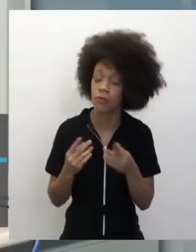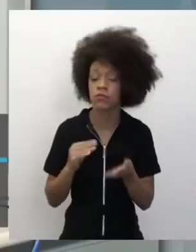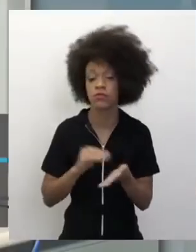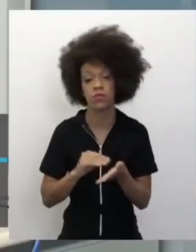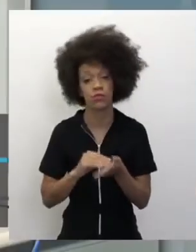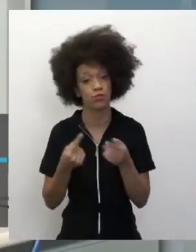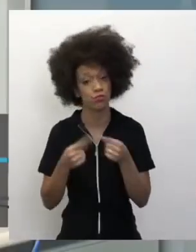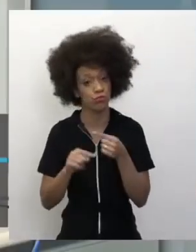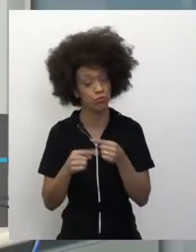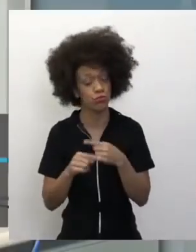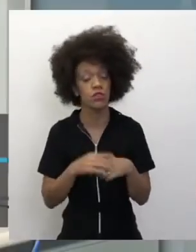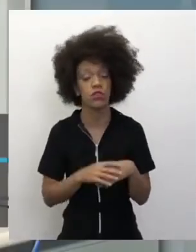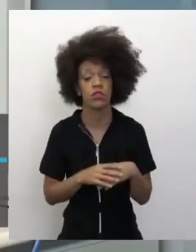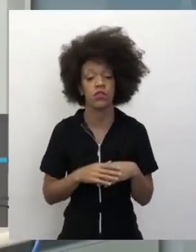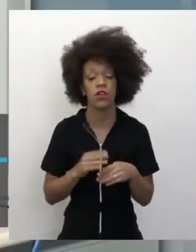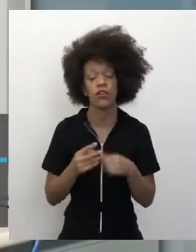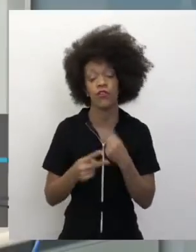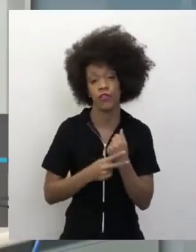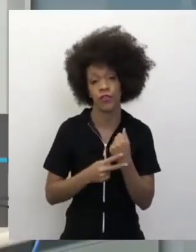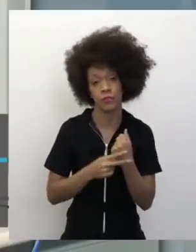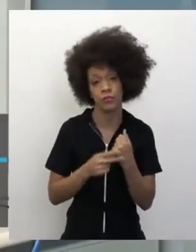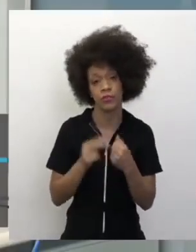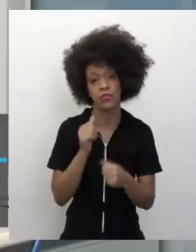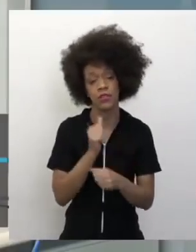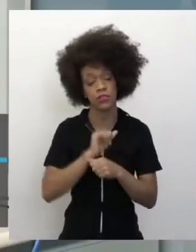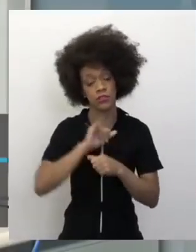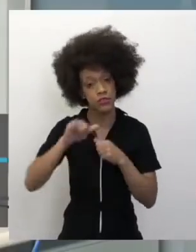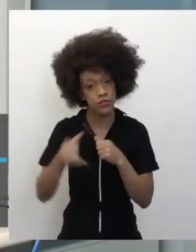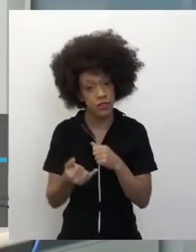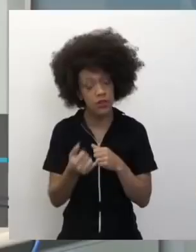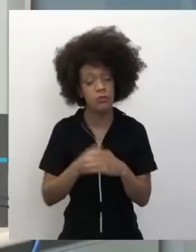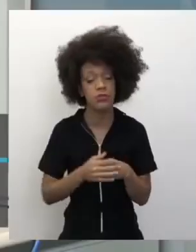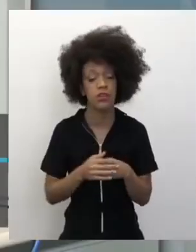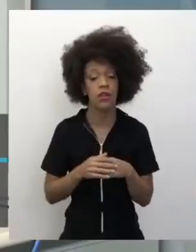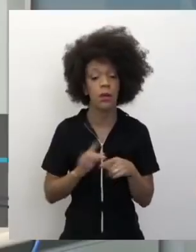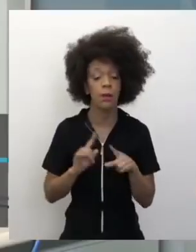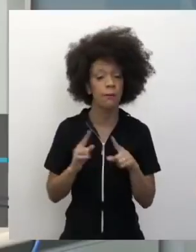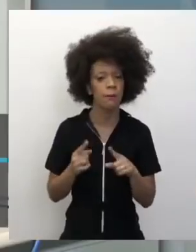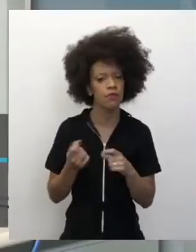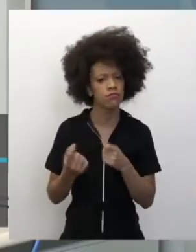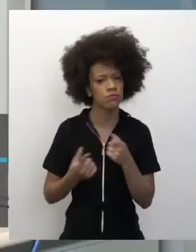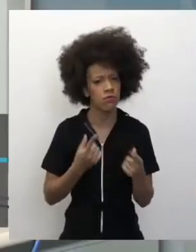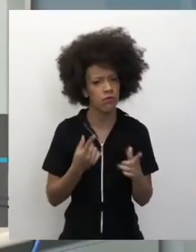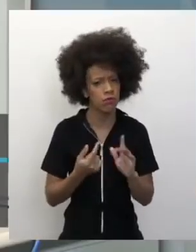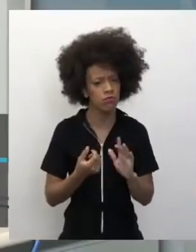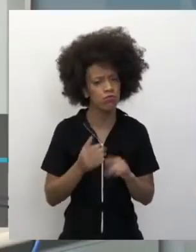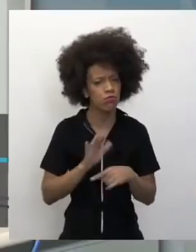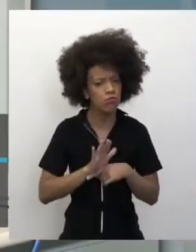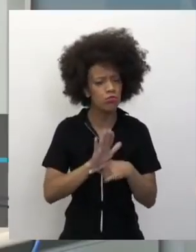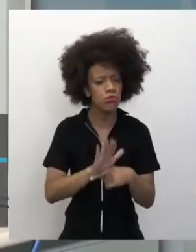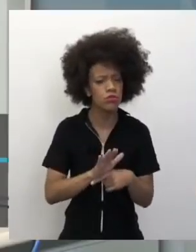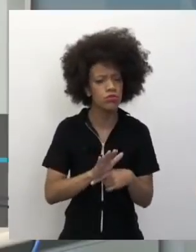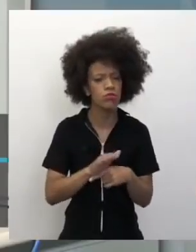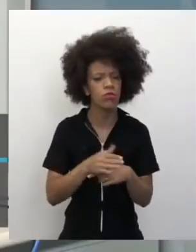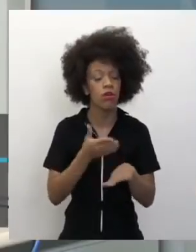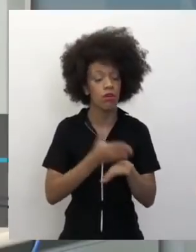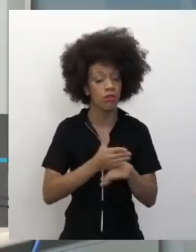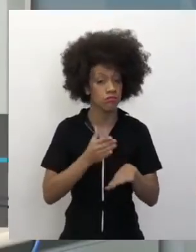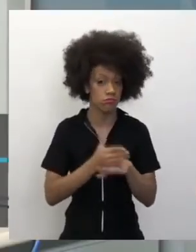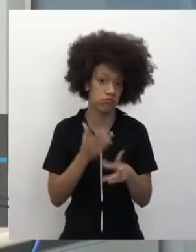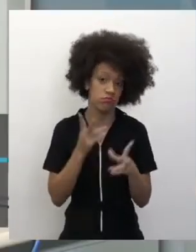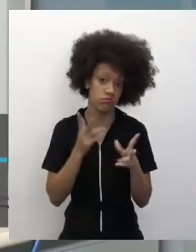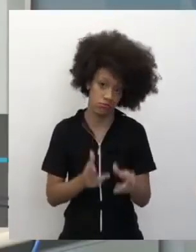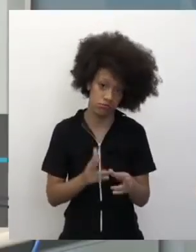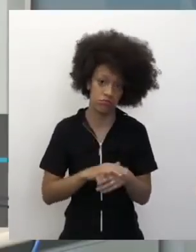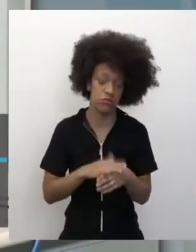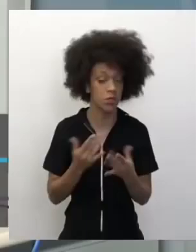coesivos. Verbos e advérbios, ok. Agora alguns colocaram no sentido que ajudou a rotina a ser a mesma.